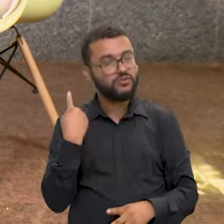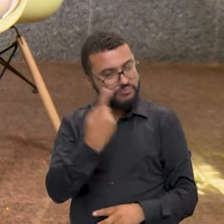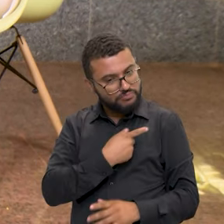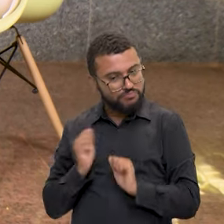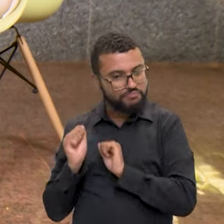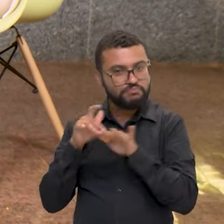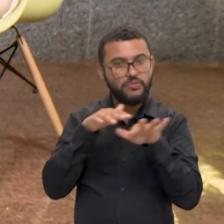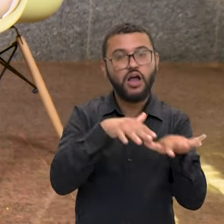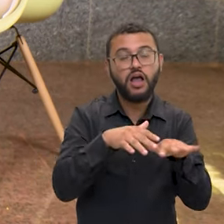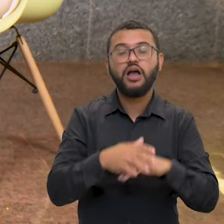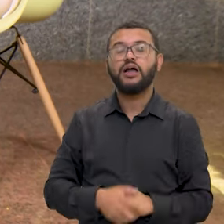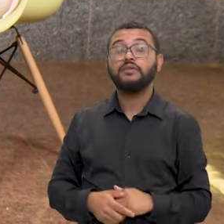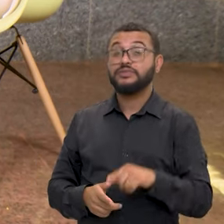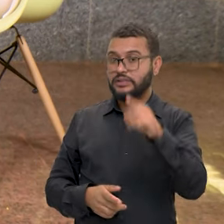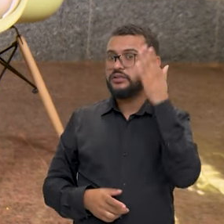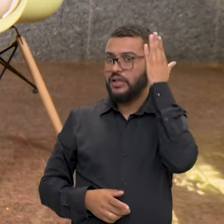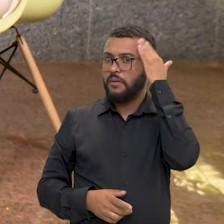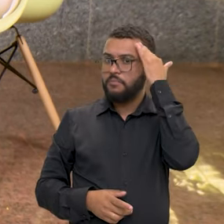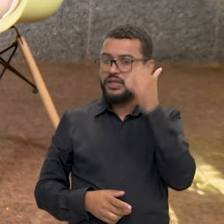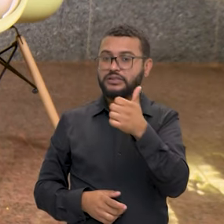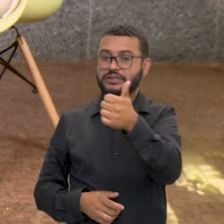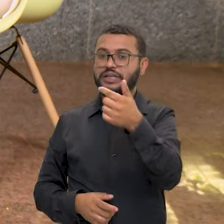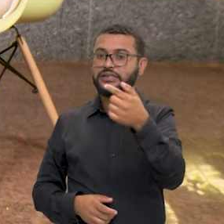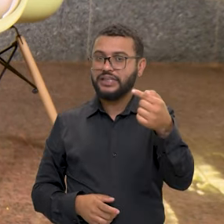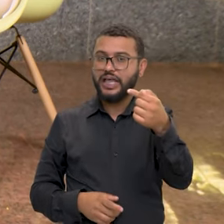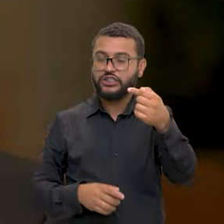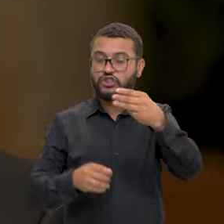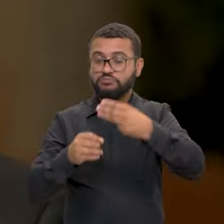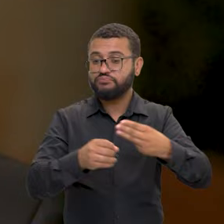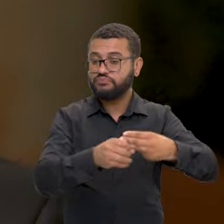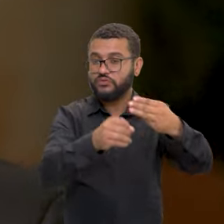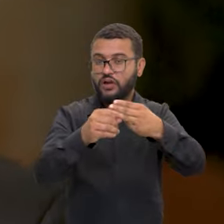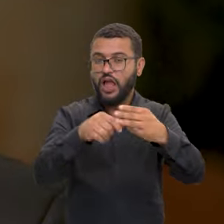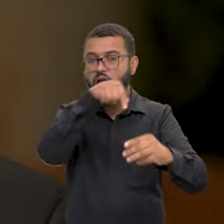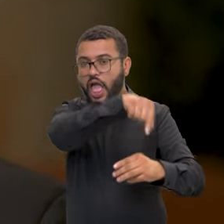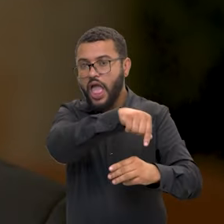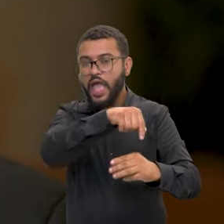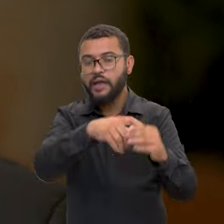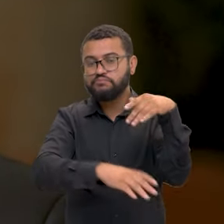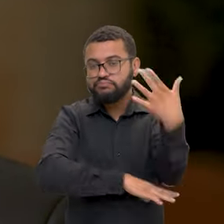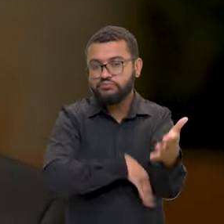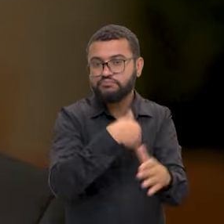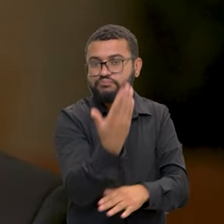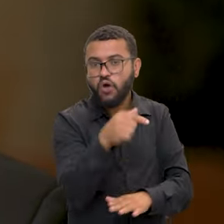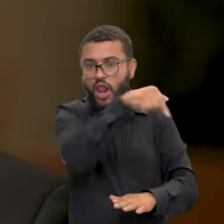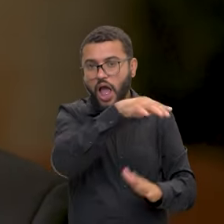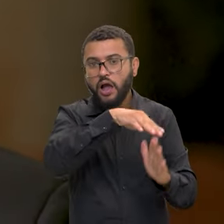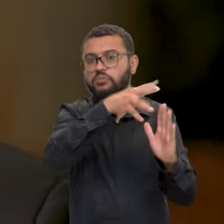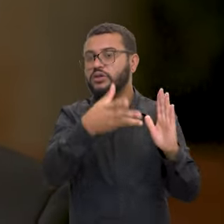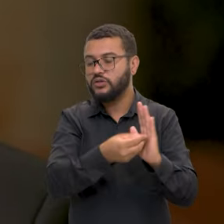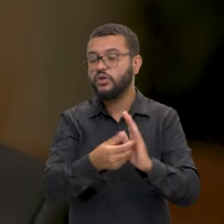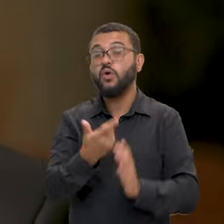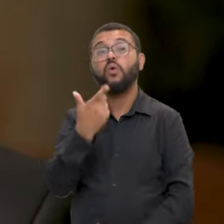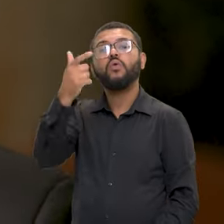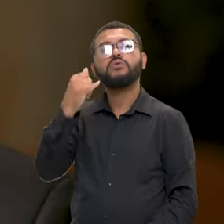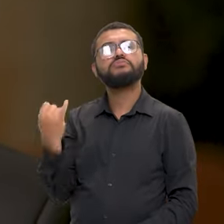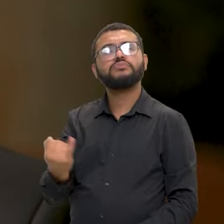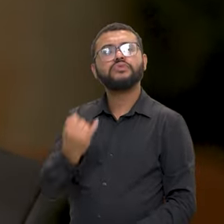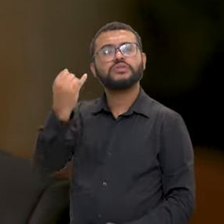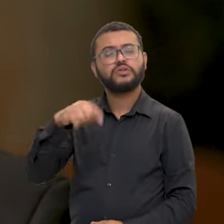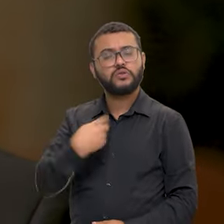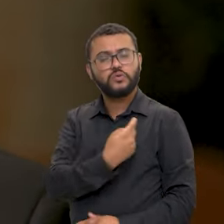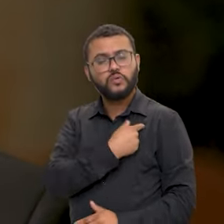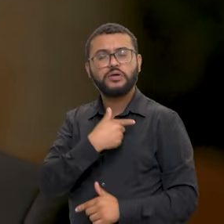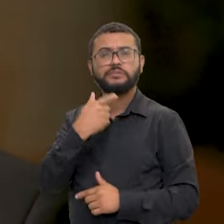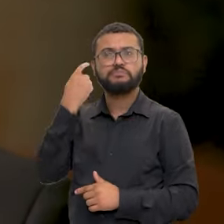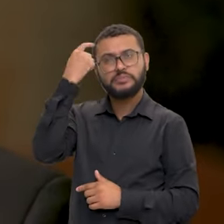outra ação importante é a utilização de tecnologia. O Ibama recebe os alertas do INPE, processa esses alertas e encaminha